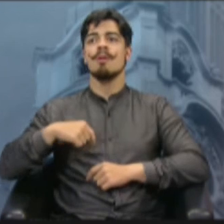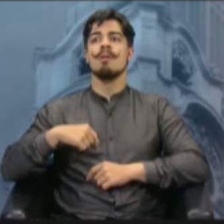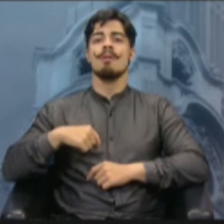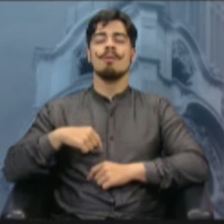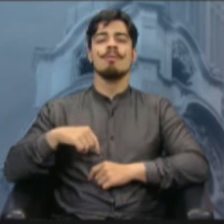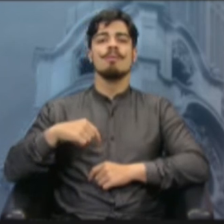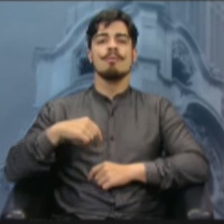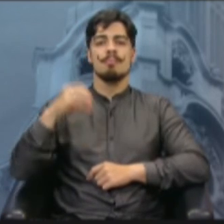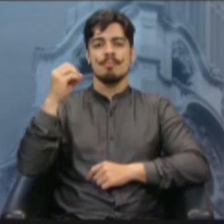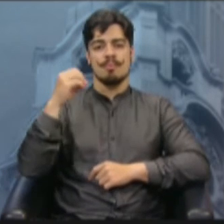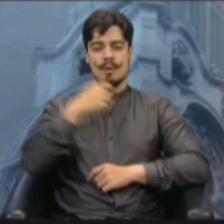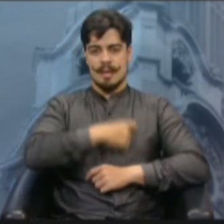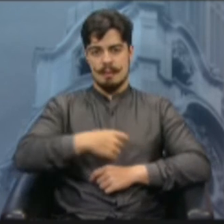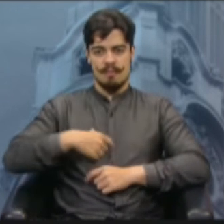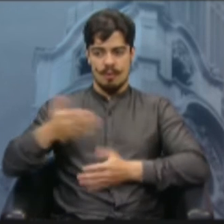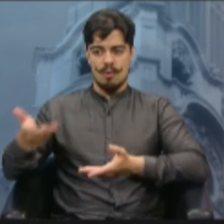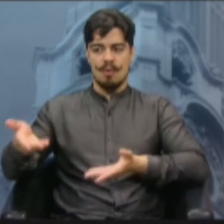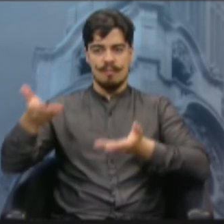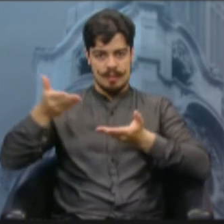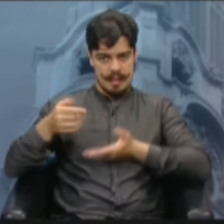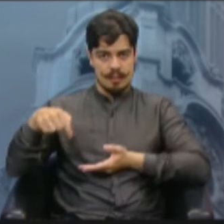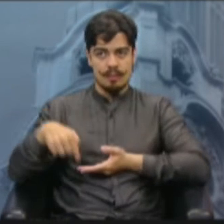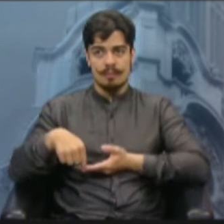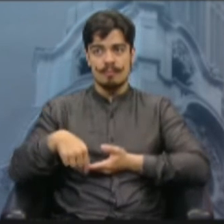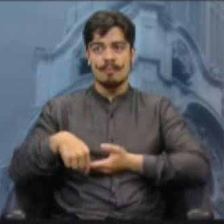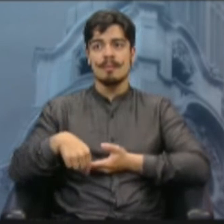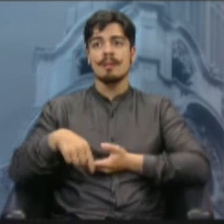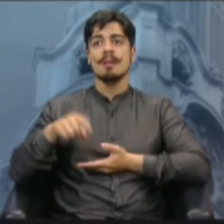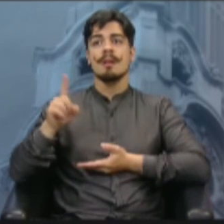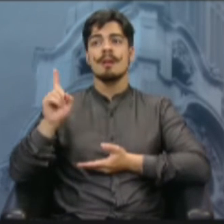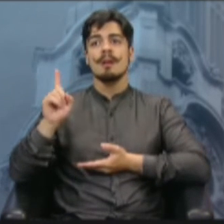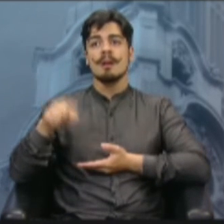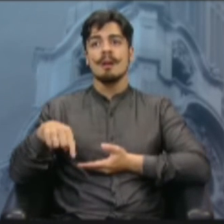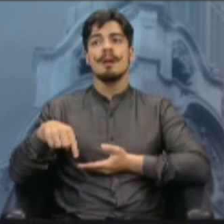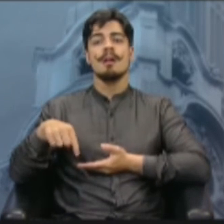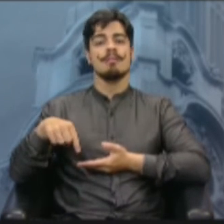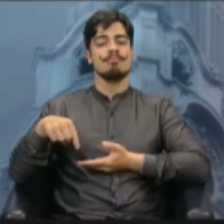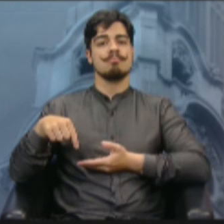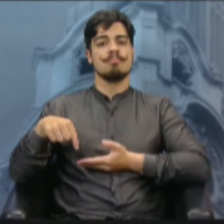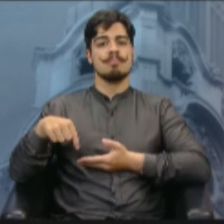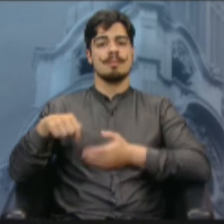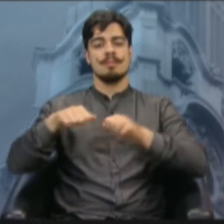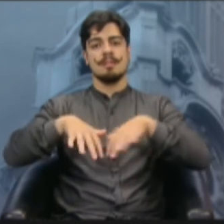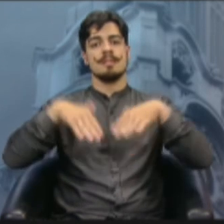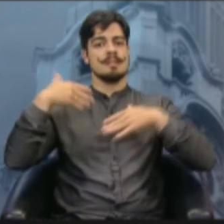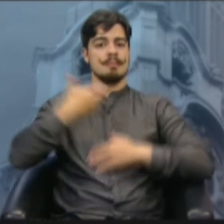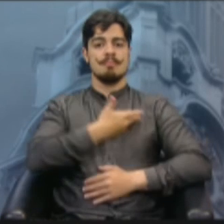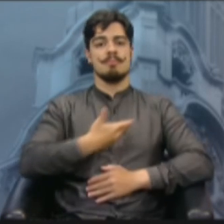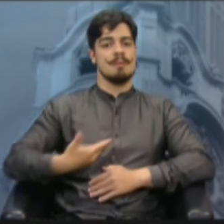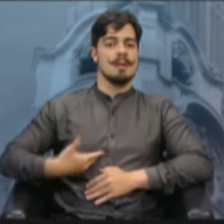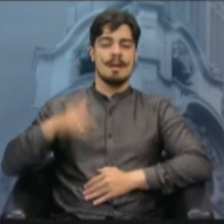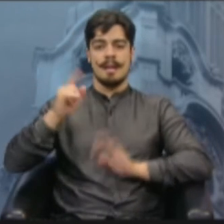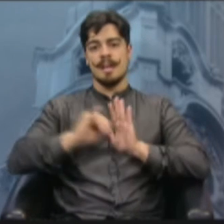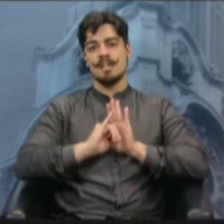audiência? As audiências públicas são através de editais publicados na imprensa e na página da Câmara.